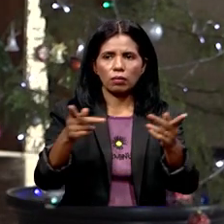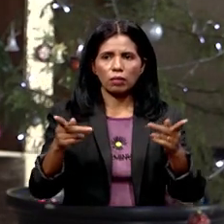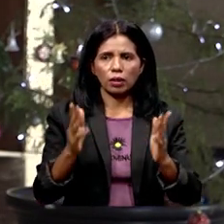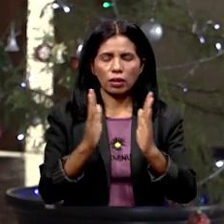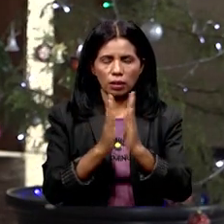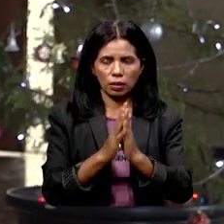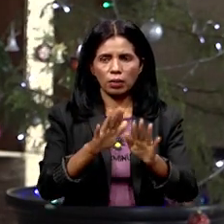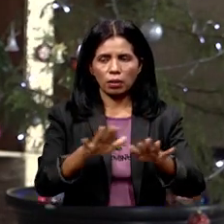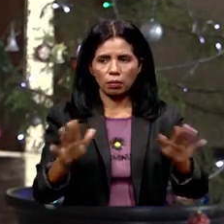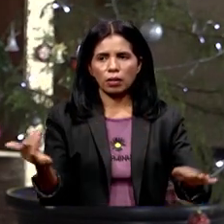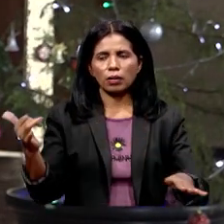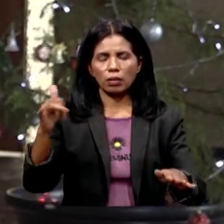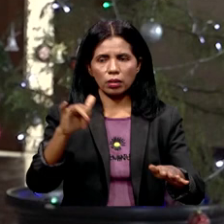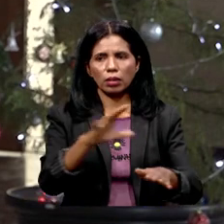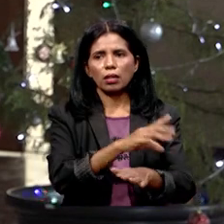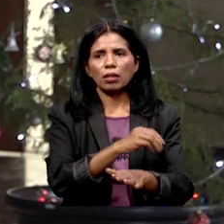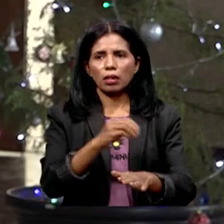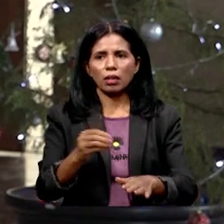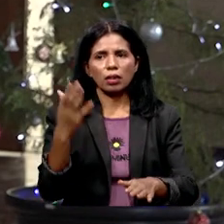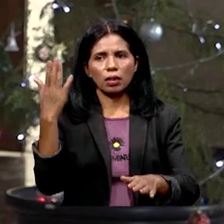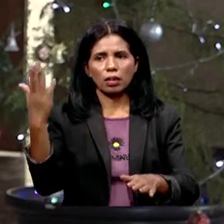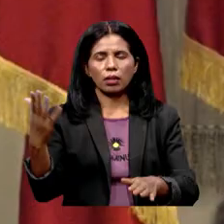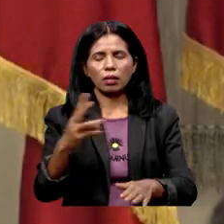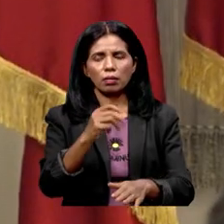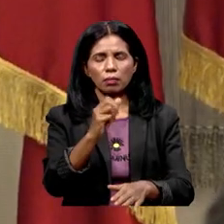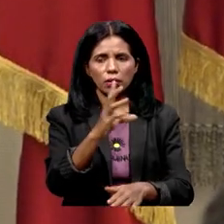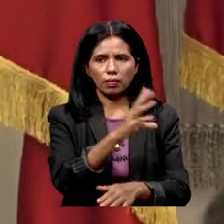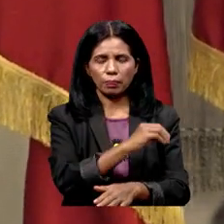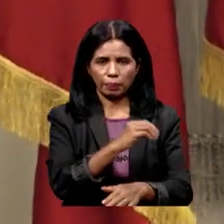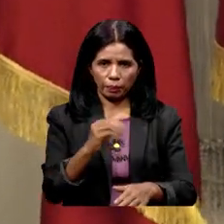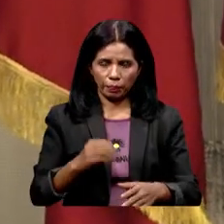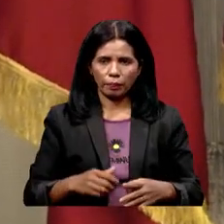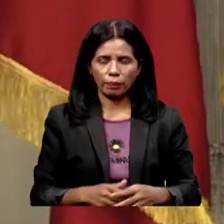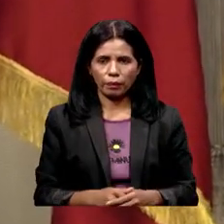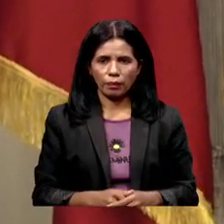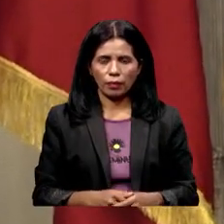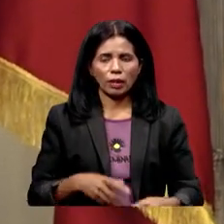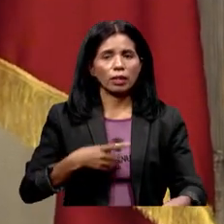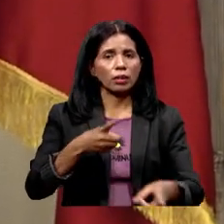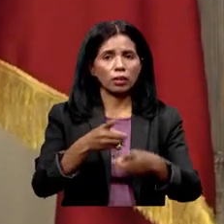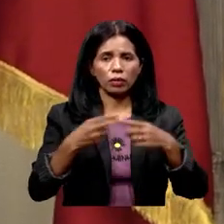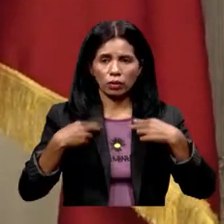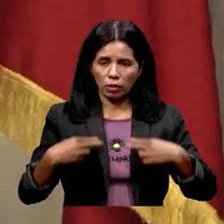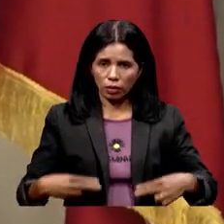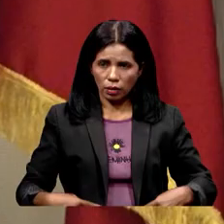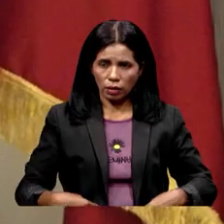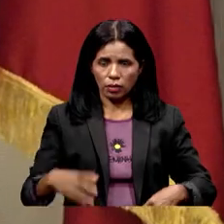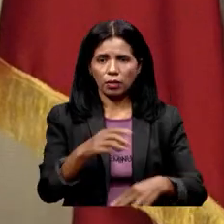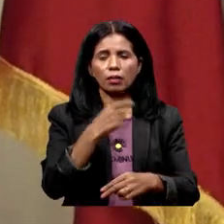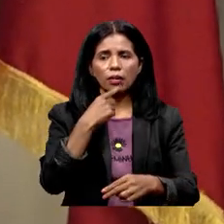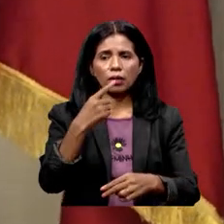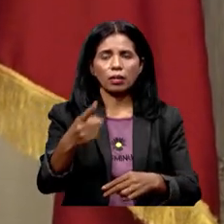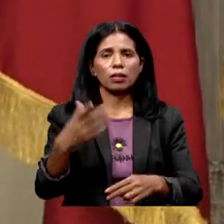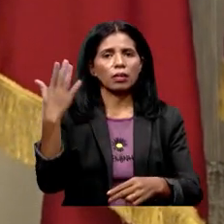balu sir hanesan kapelinya kikuang onida iha Mother Mary Home Care. Prêmio Direitos Humanos Sérgio Vieira de Mello ne